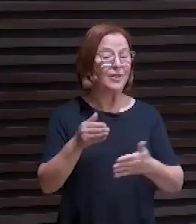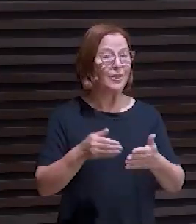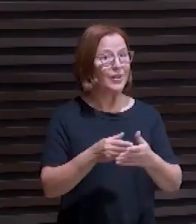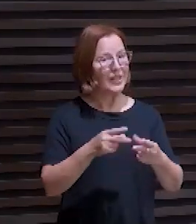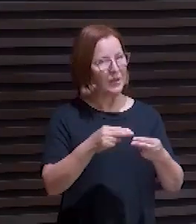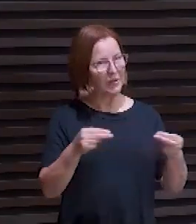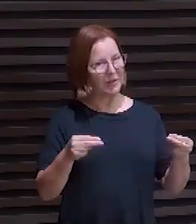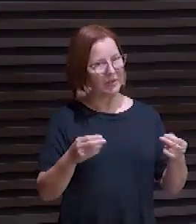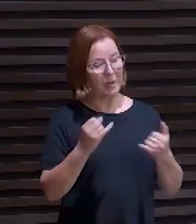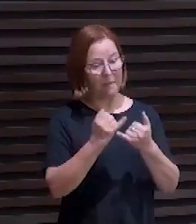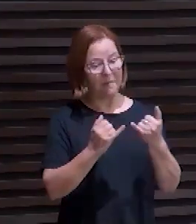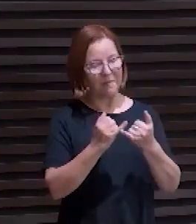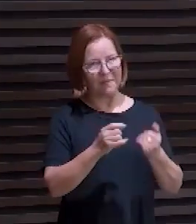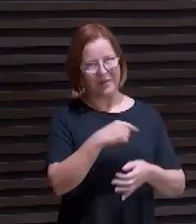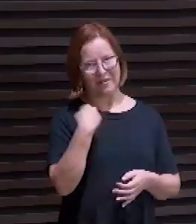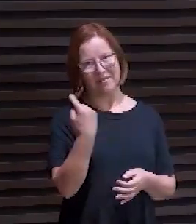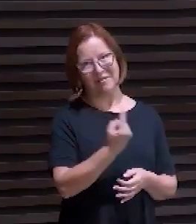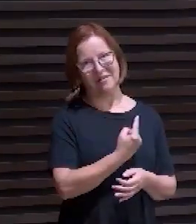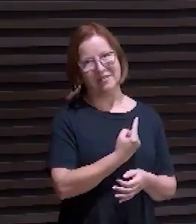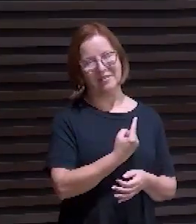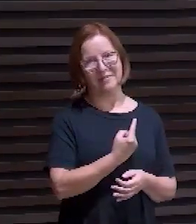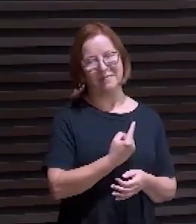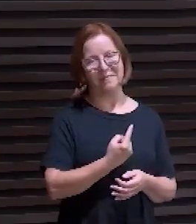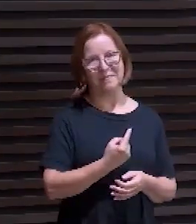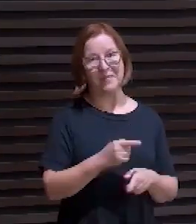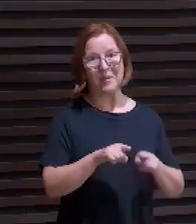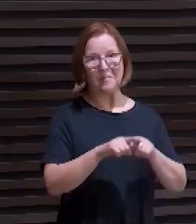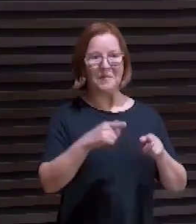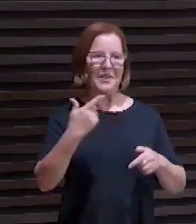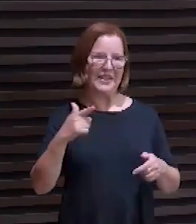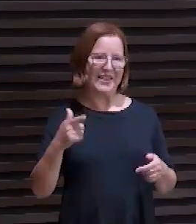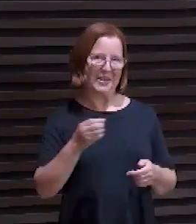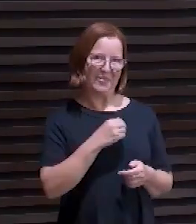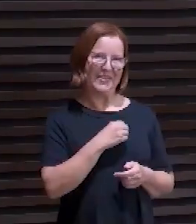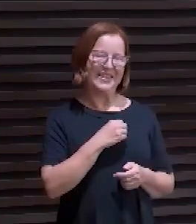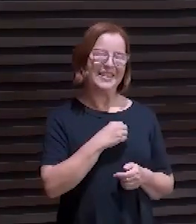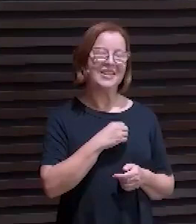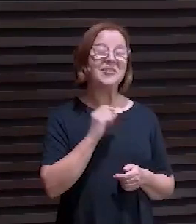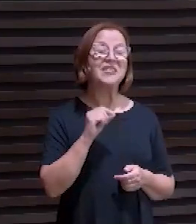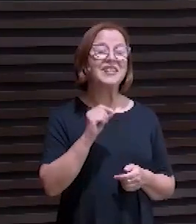nossa semelhança, mas sem pecado?